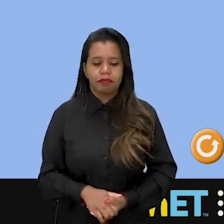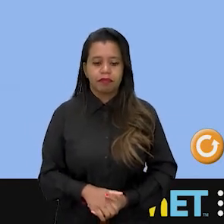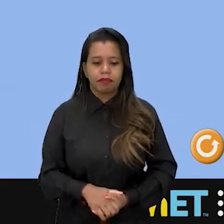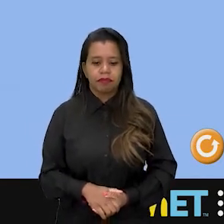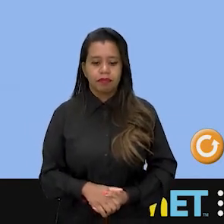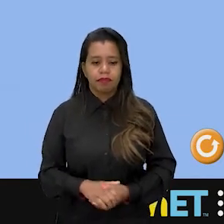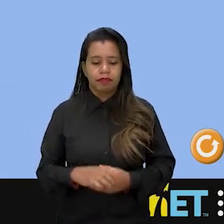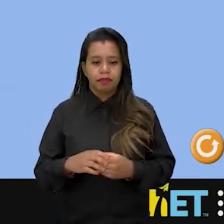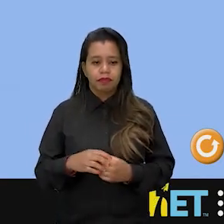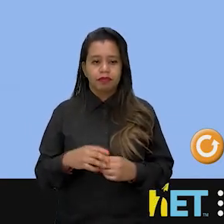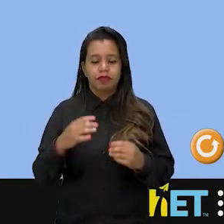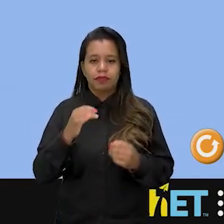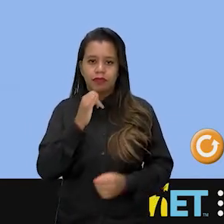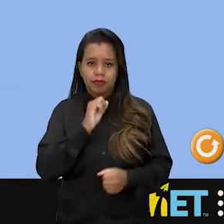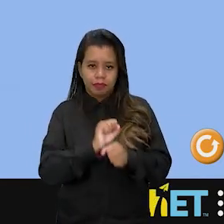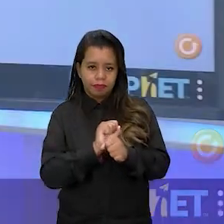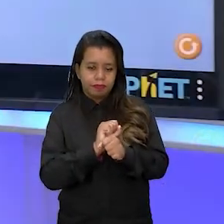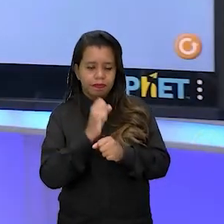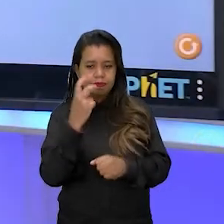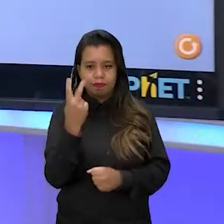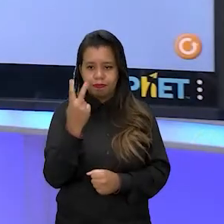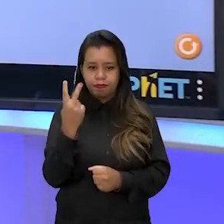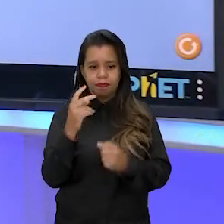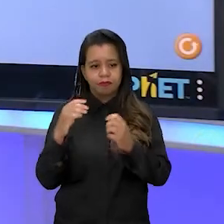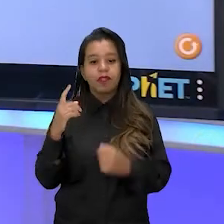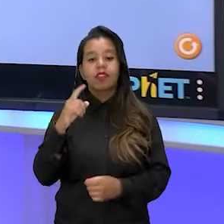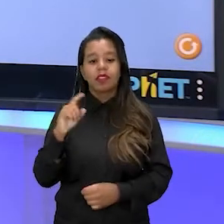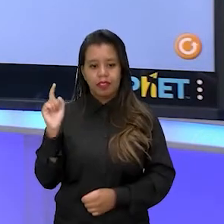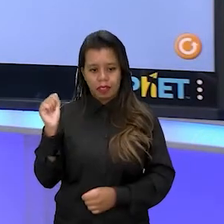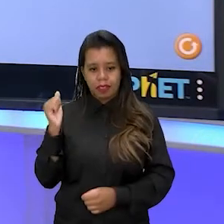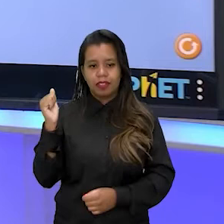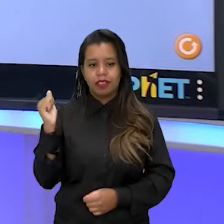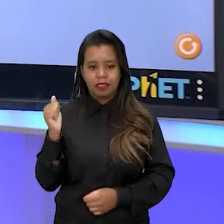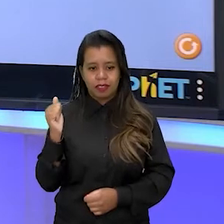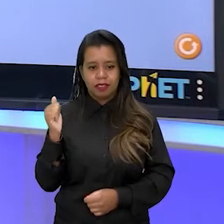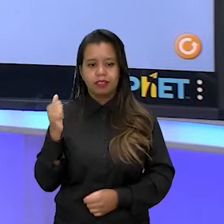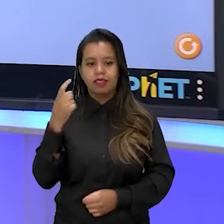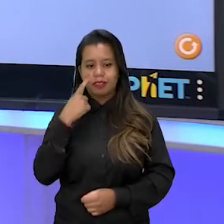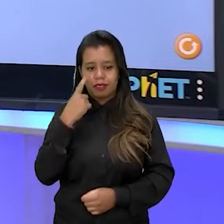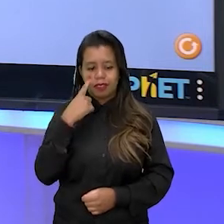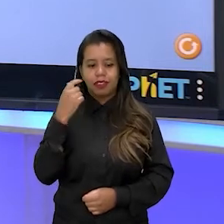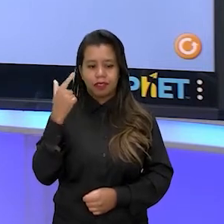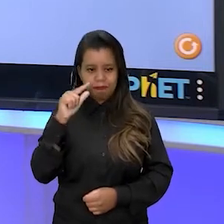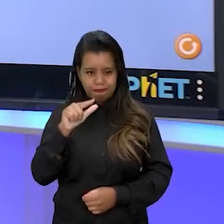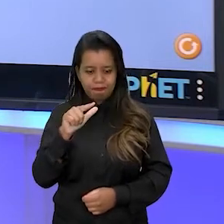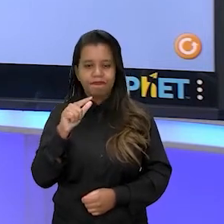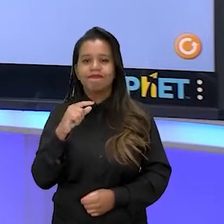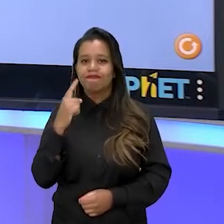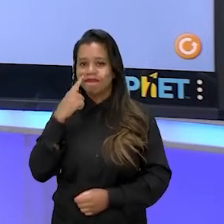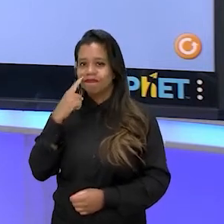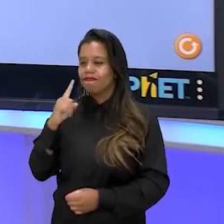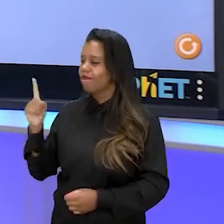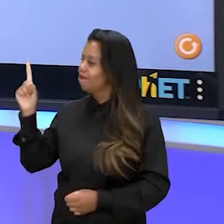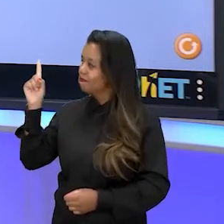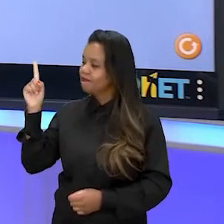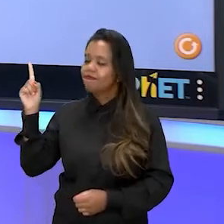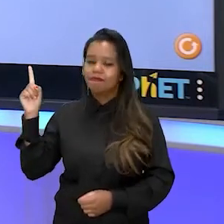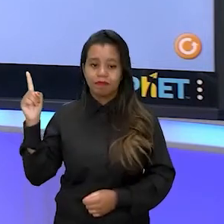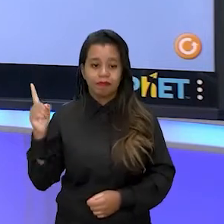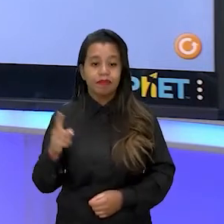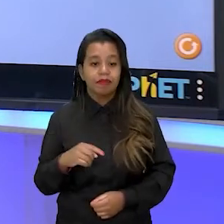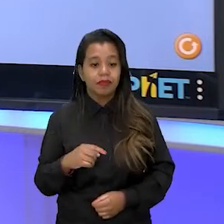tela. Será? Na câmera 2. Vamos ver se ele coloca. Aí, veja o que eu tô fazendo, ó. Você vai em